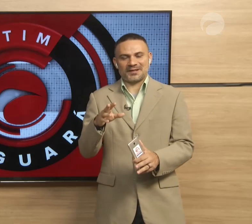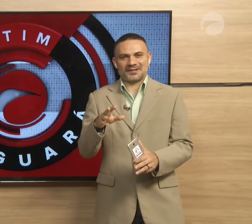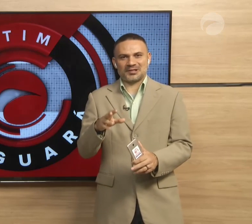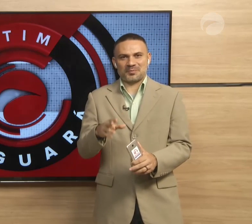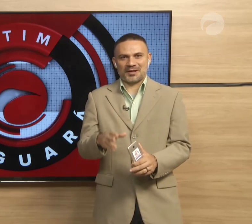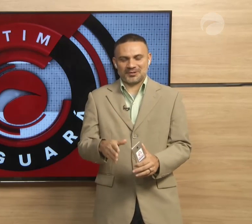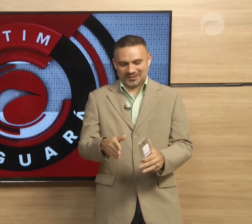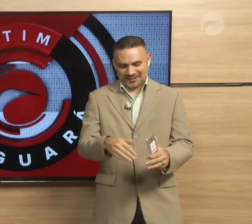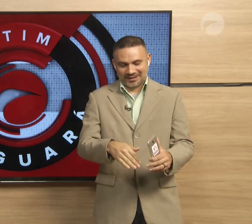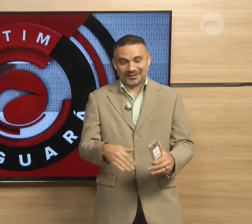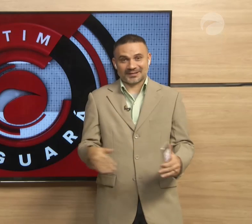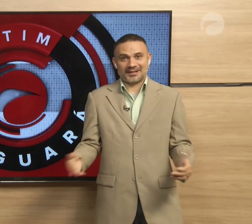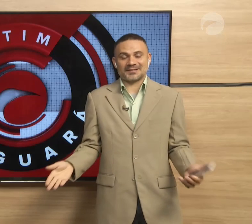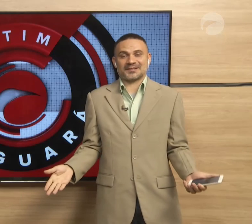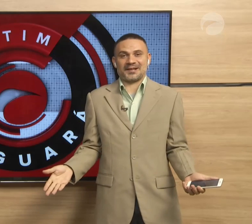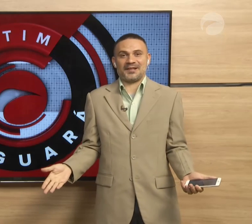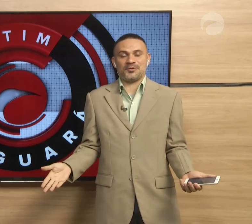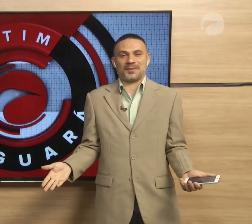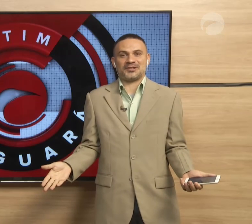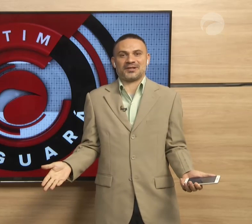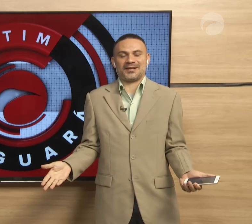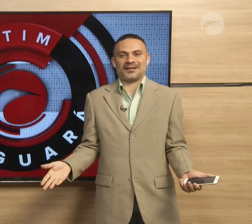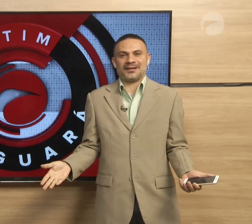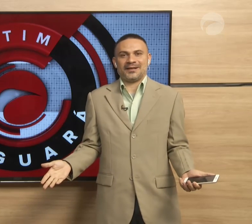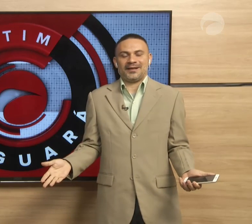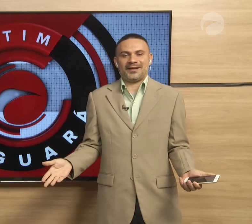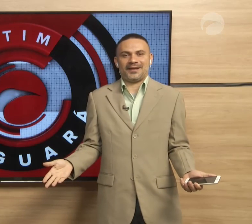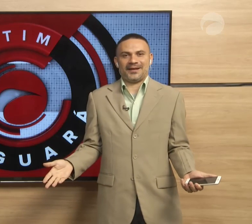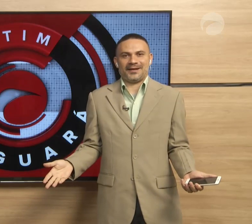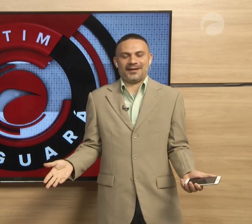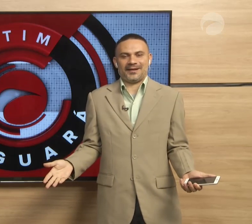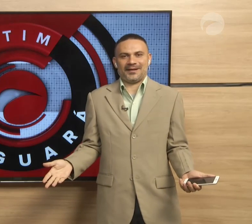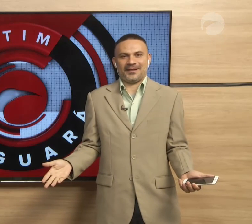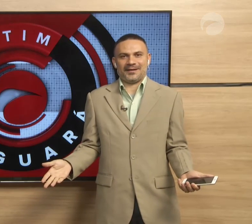alguns representantes de partido sentados nas cadeiras que sairiam para estar...